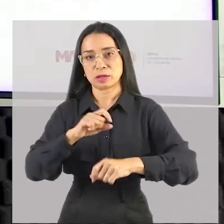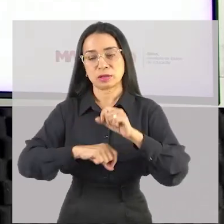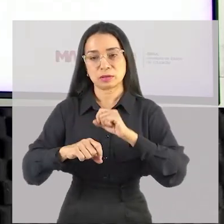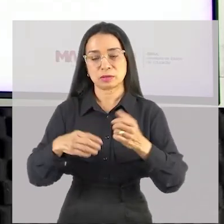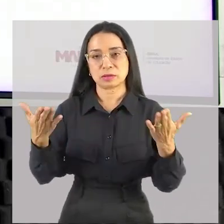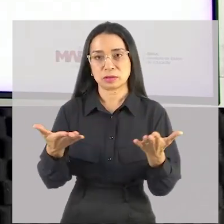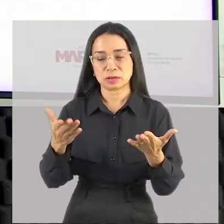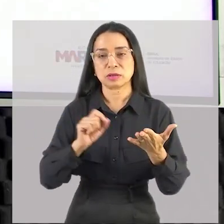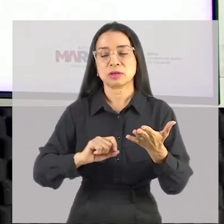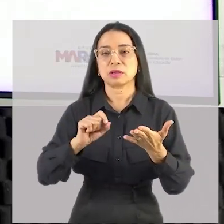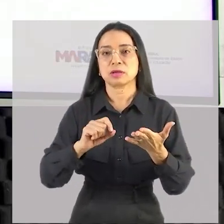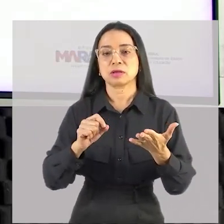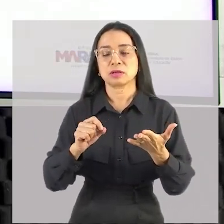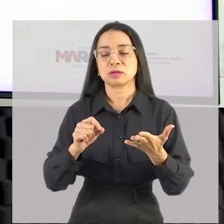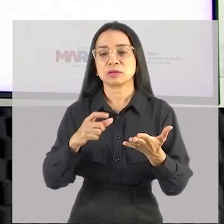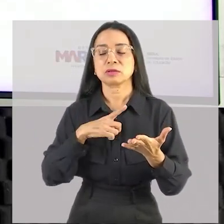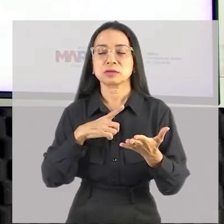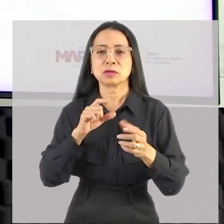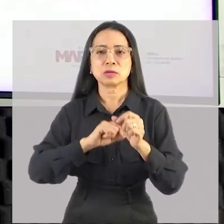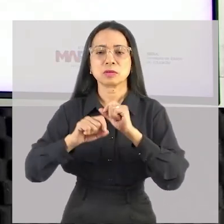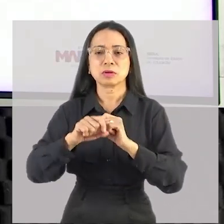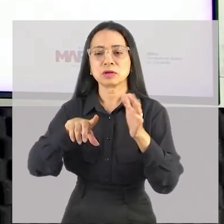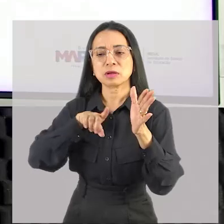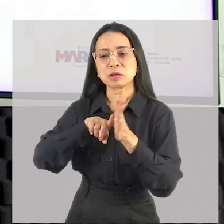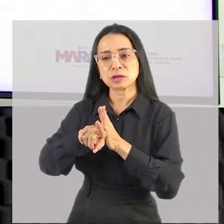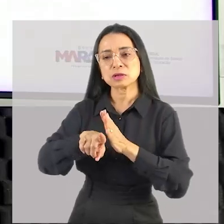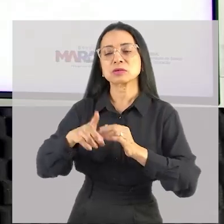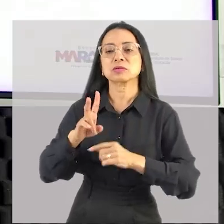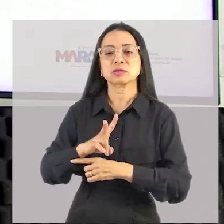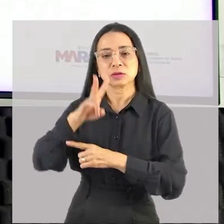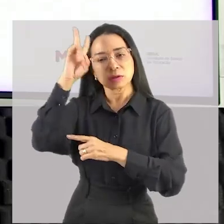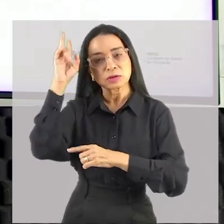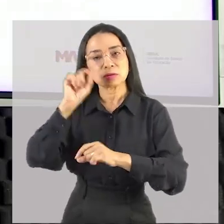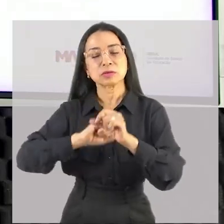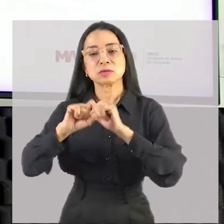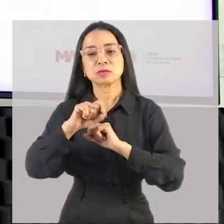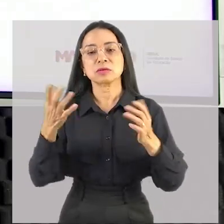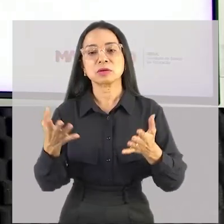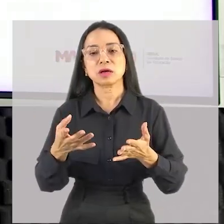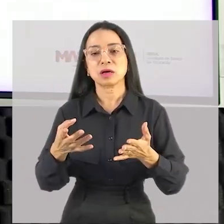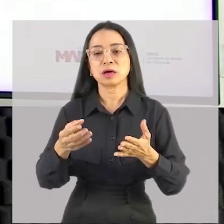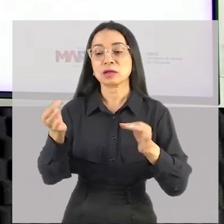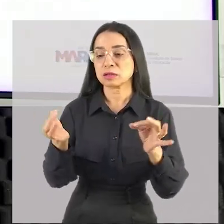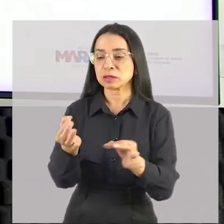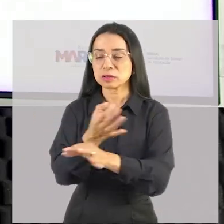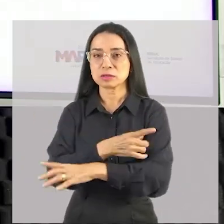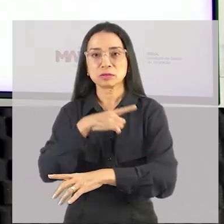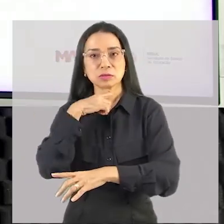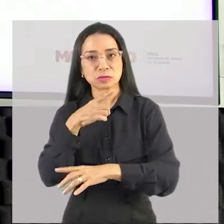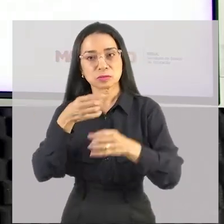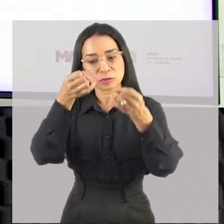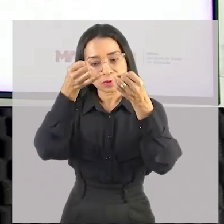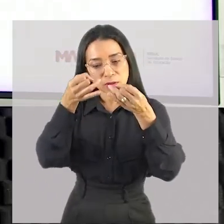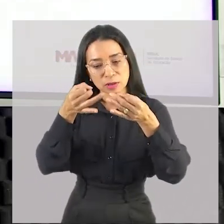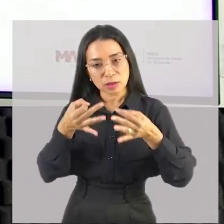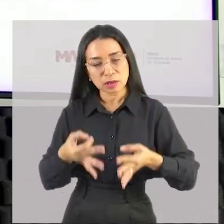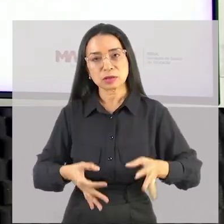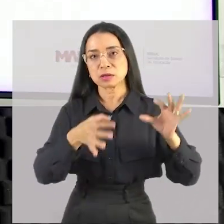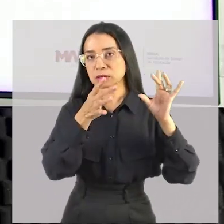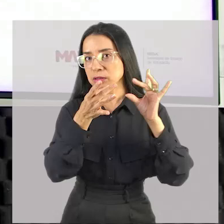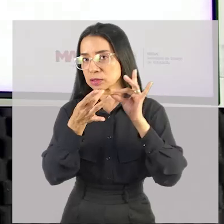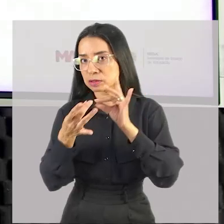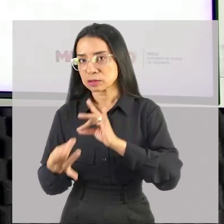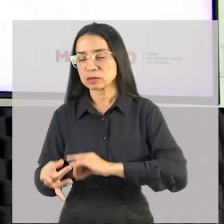nós estamos aqui para trazer para vocês questões de vestibulares, tirando dúvidas, explicando